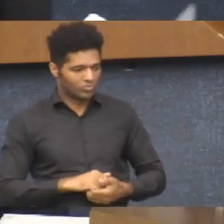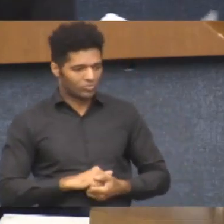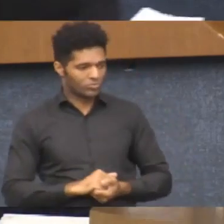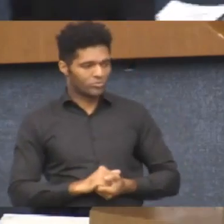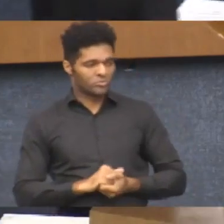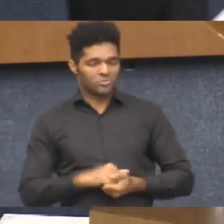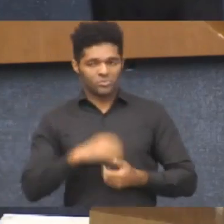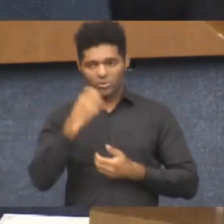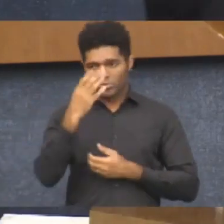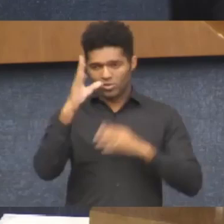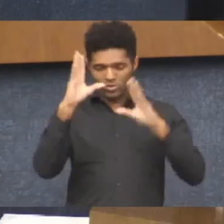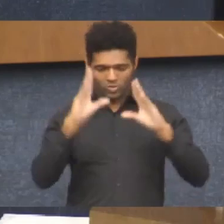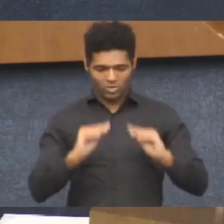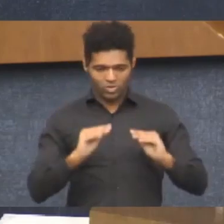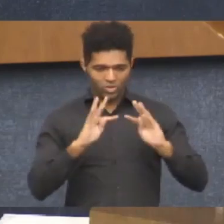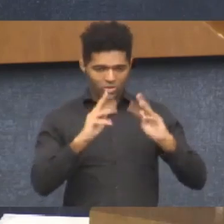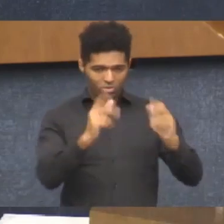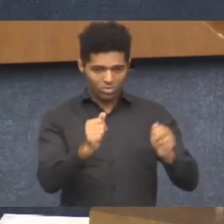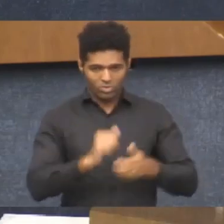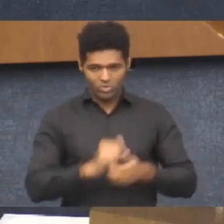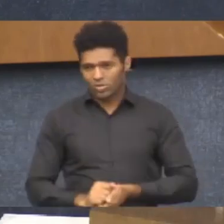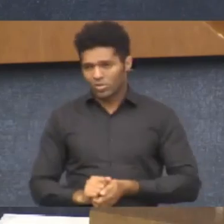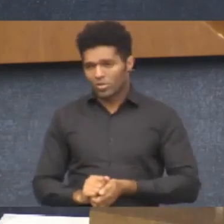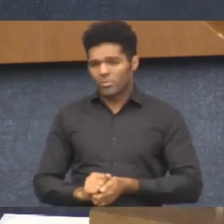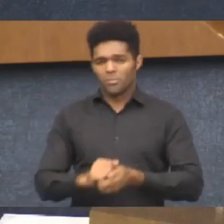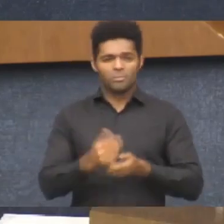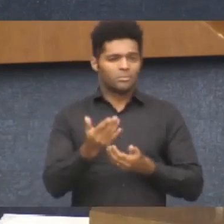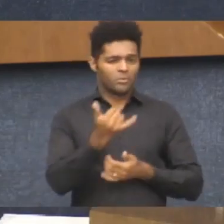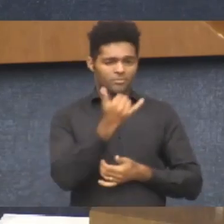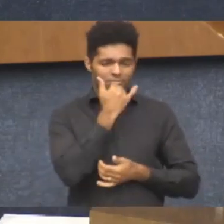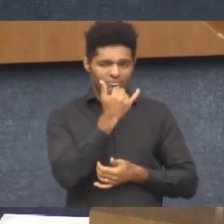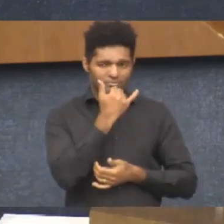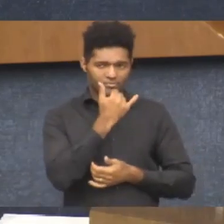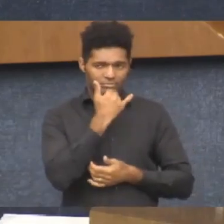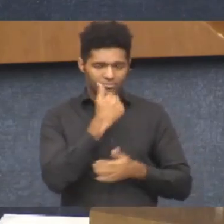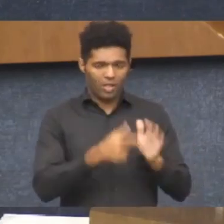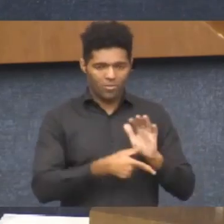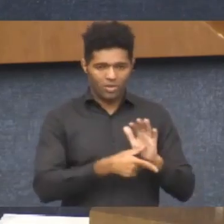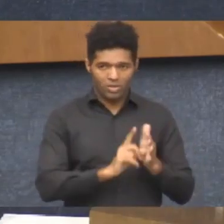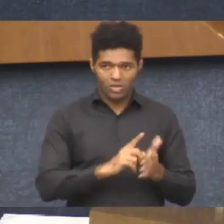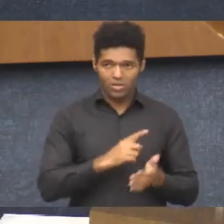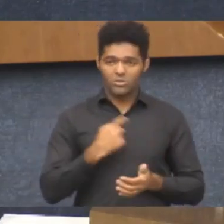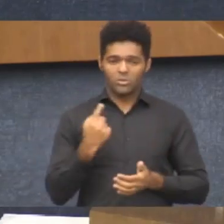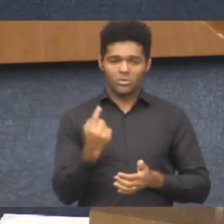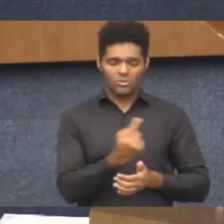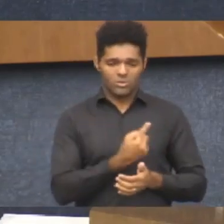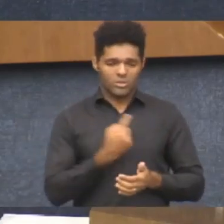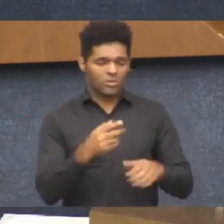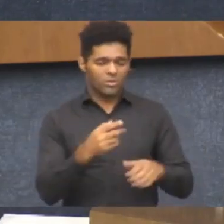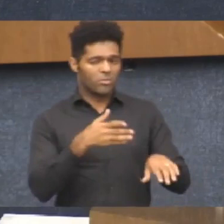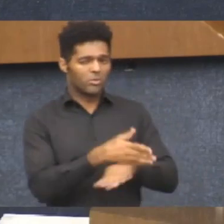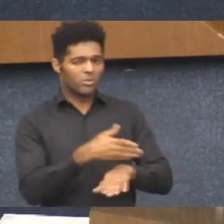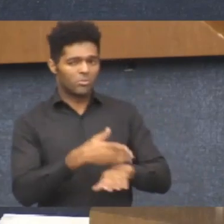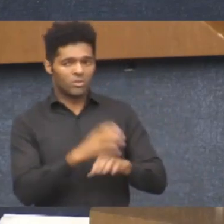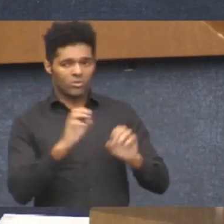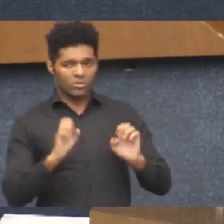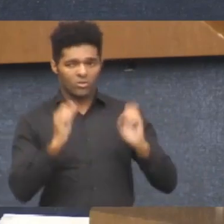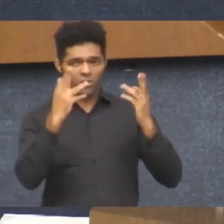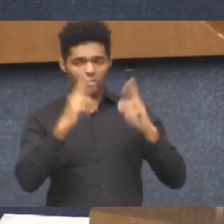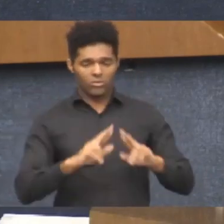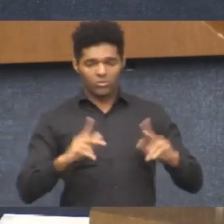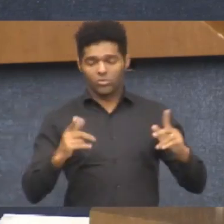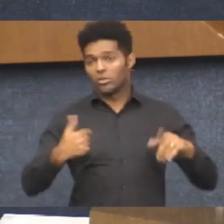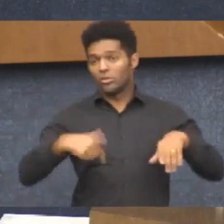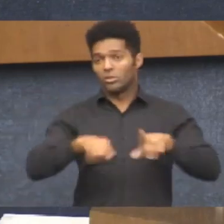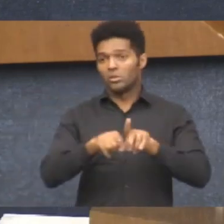Gente, boa noite a todas e todos. Primeiro, queria pedir desculpas pelo atraso. Estávamos num outro evento.